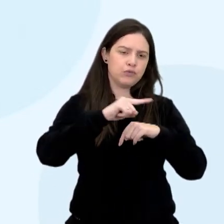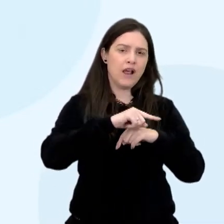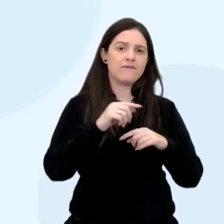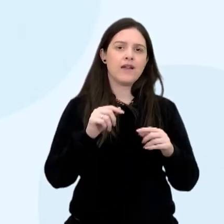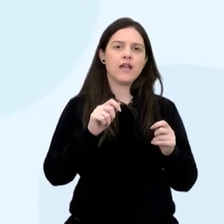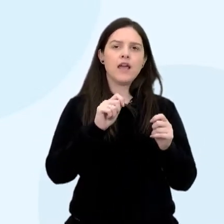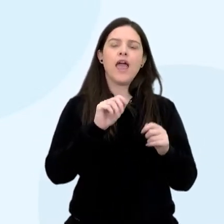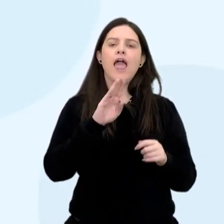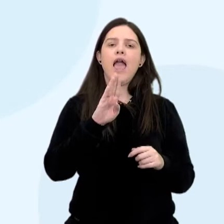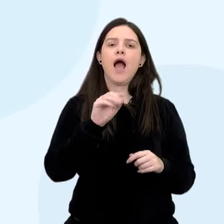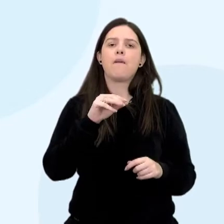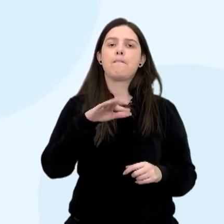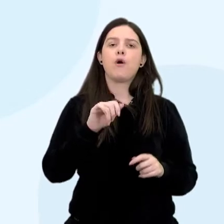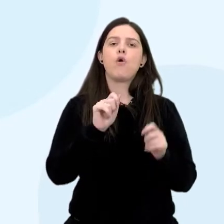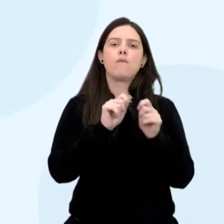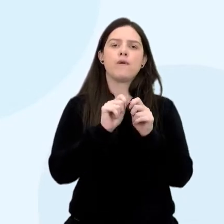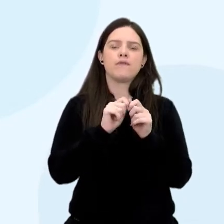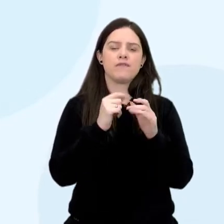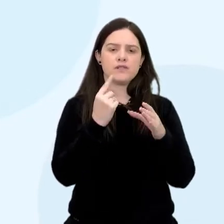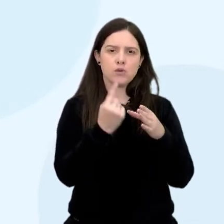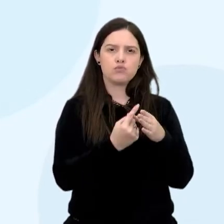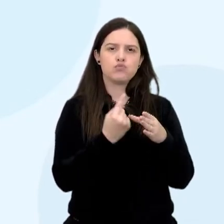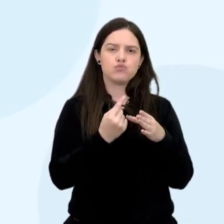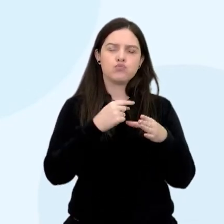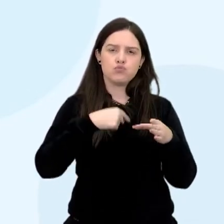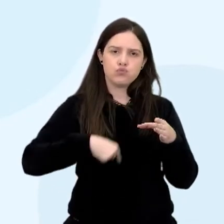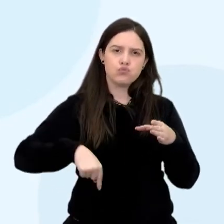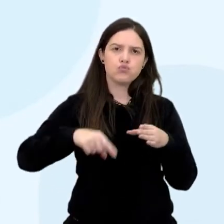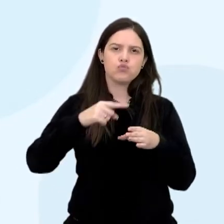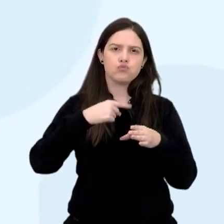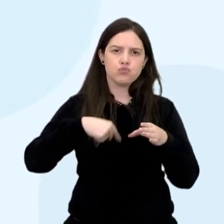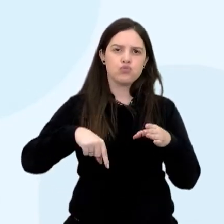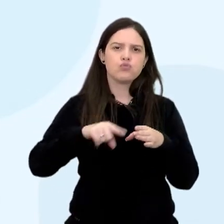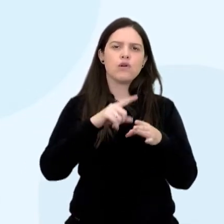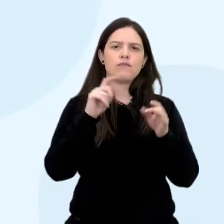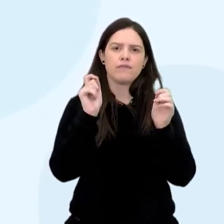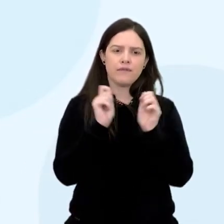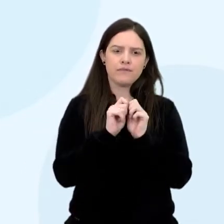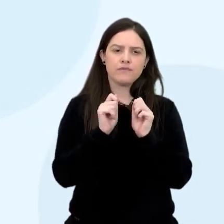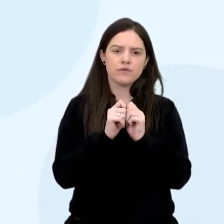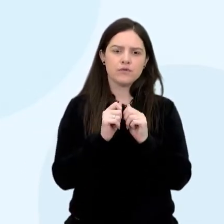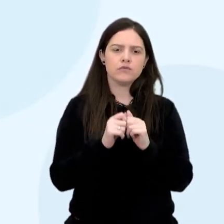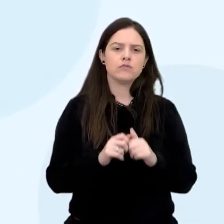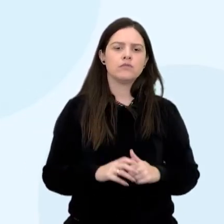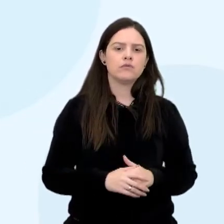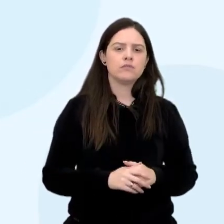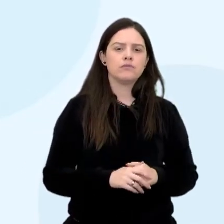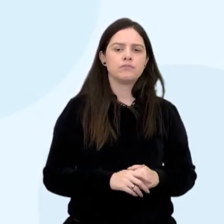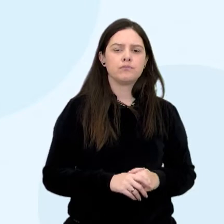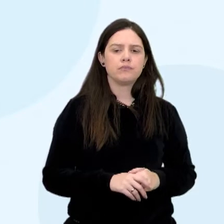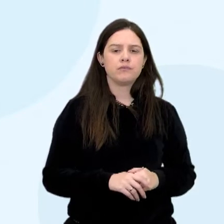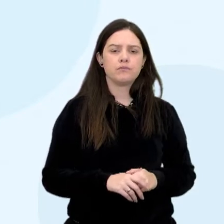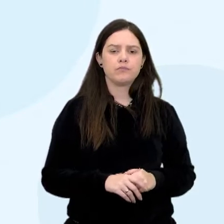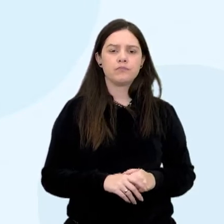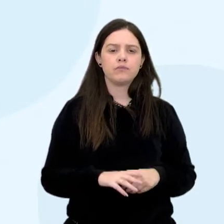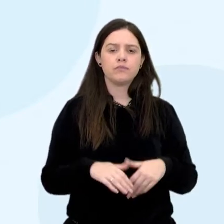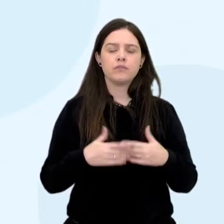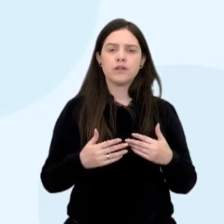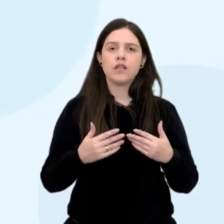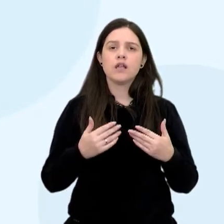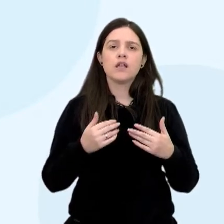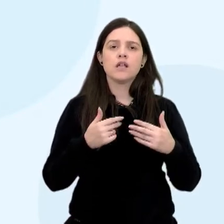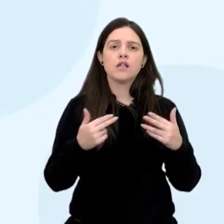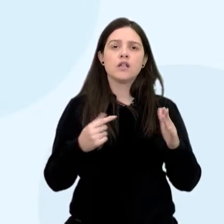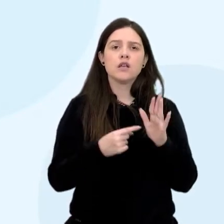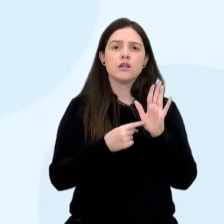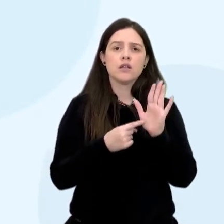fazer essa circulação aí, tá certo? Repare que nós temos aqui, ó, o PVC acoplado aí,